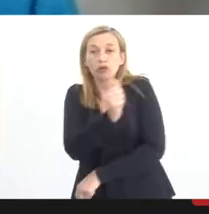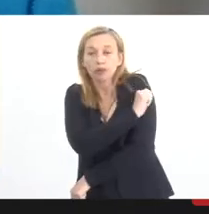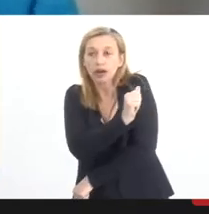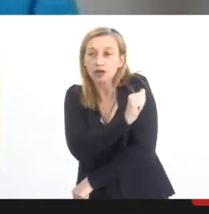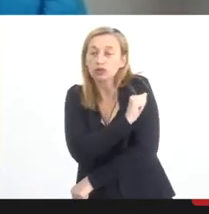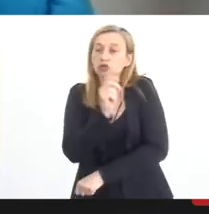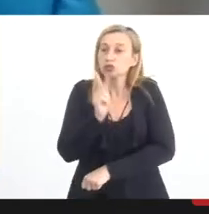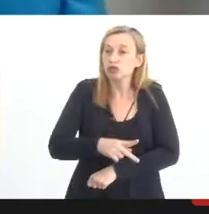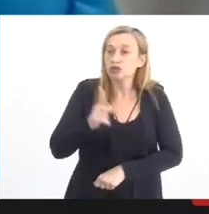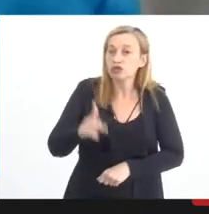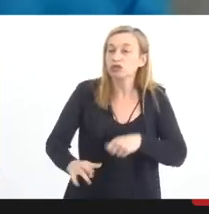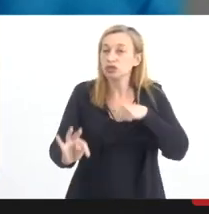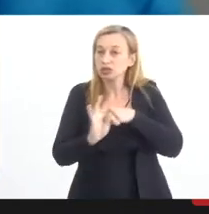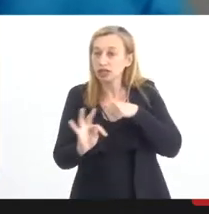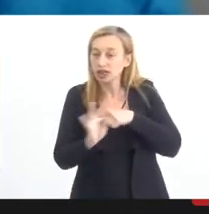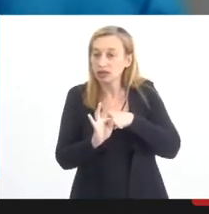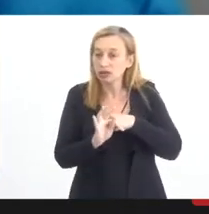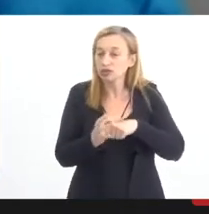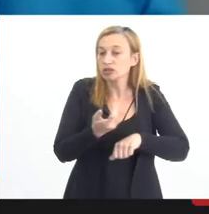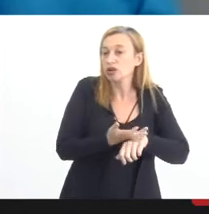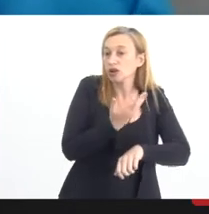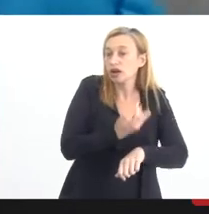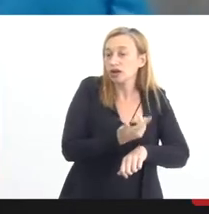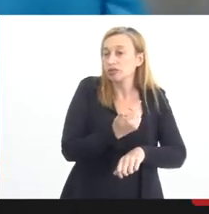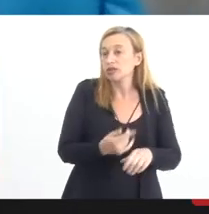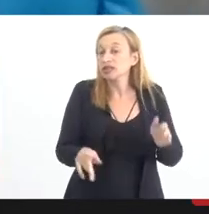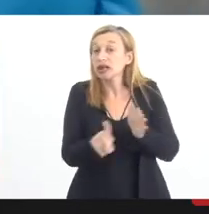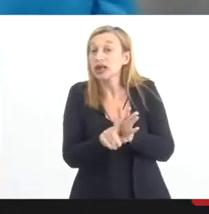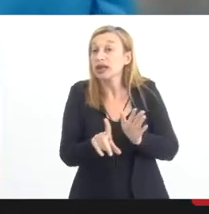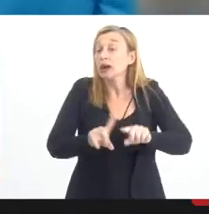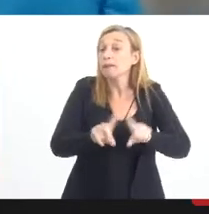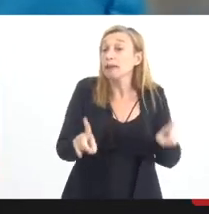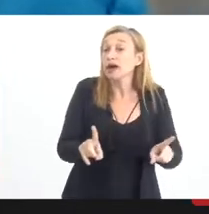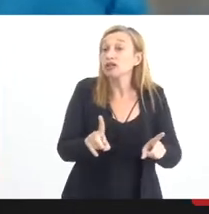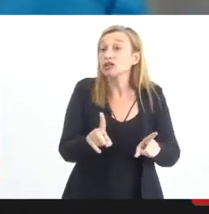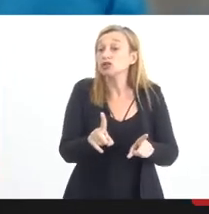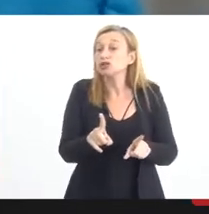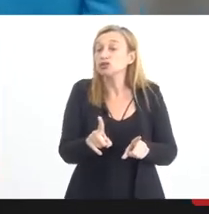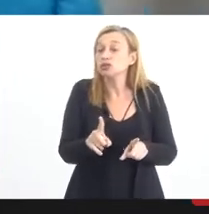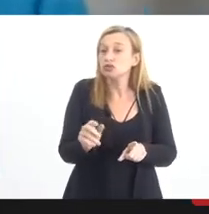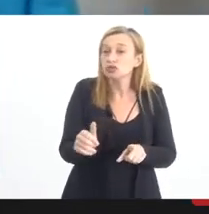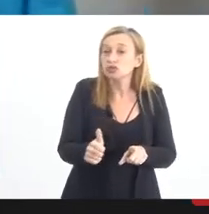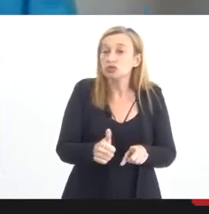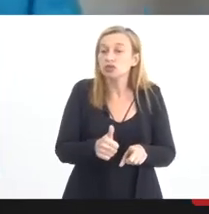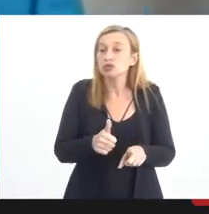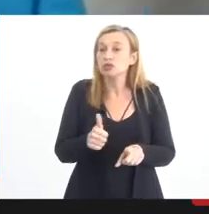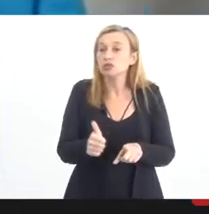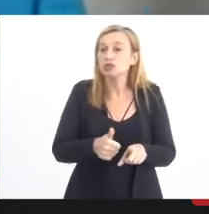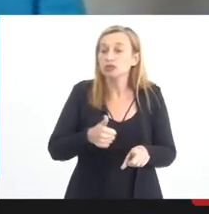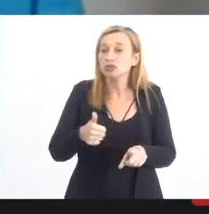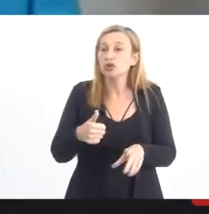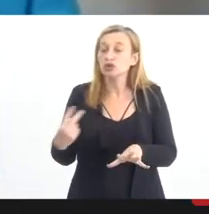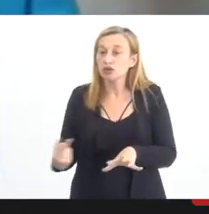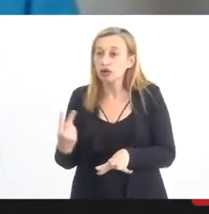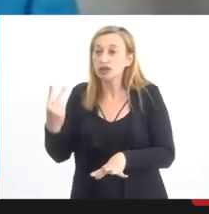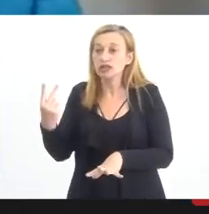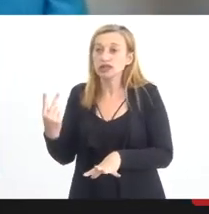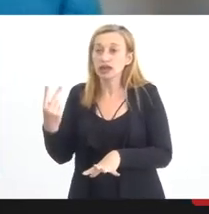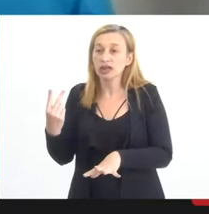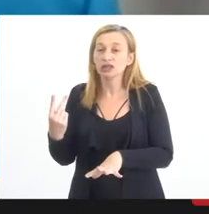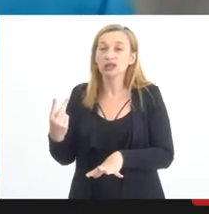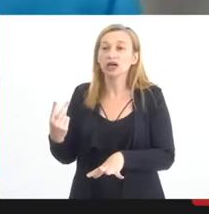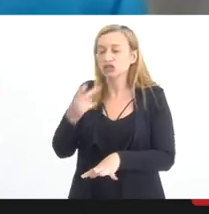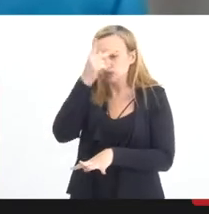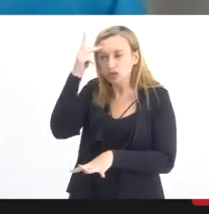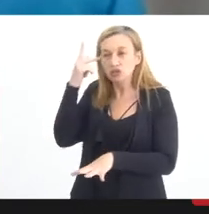técnicos da UERJ com esta lei. Mas os maiores beneficiários são os